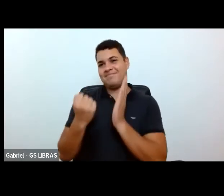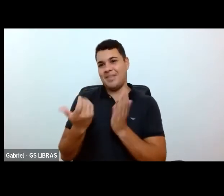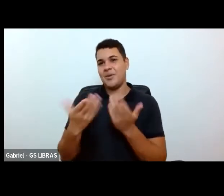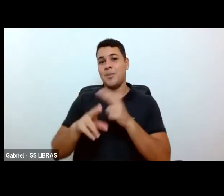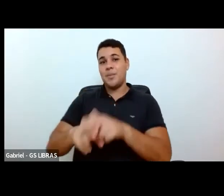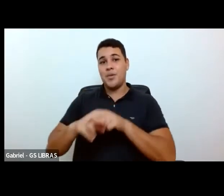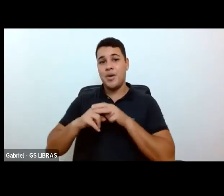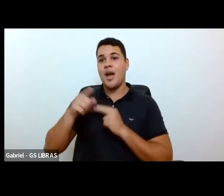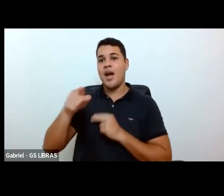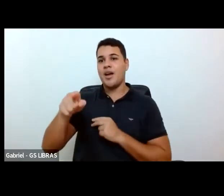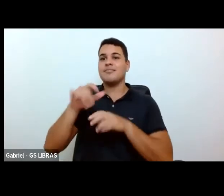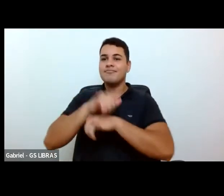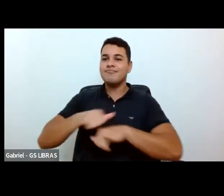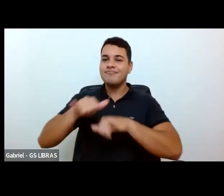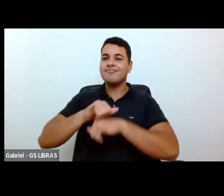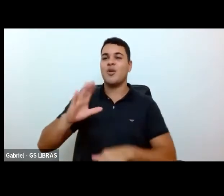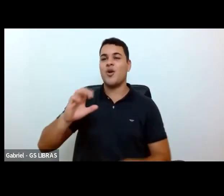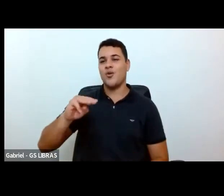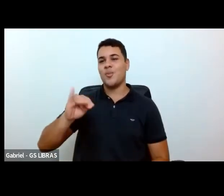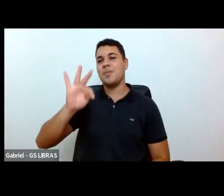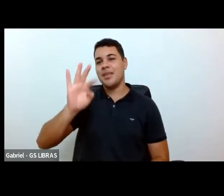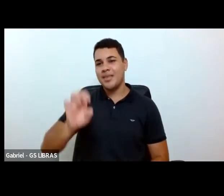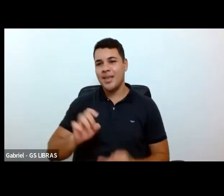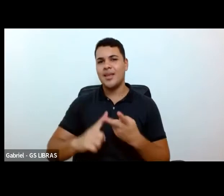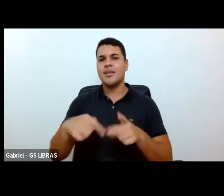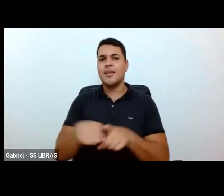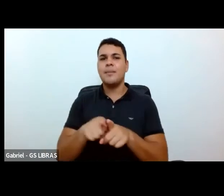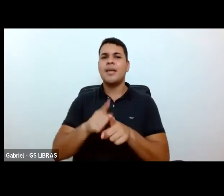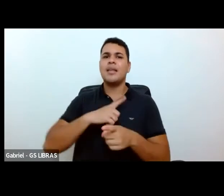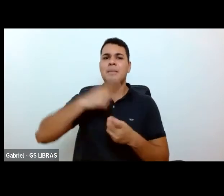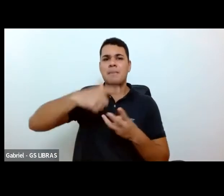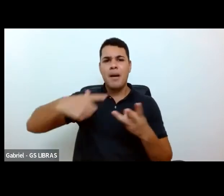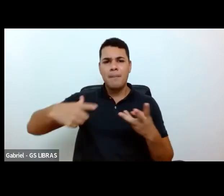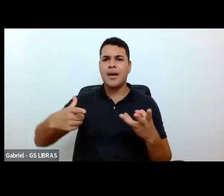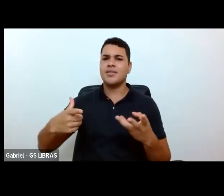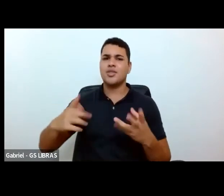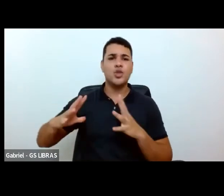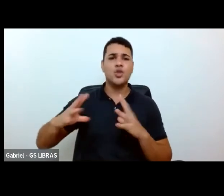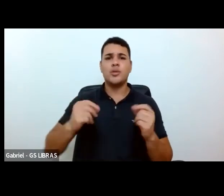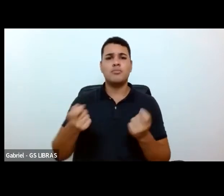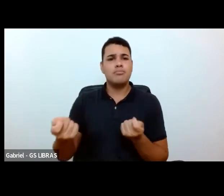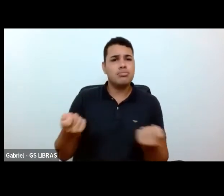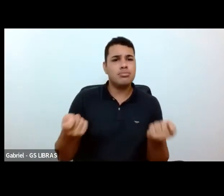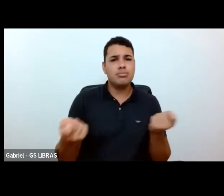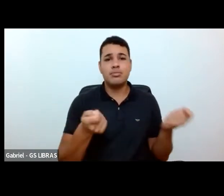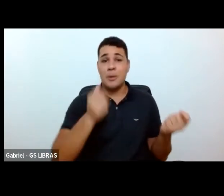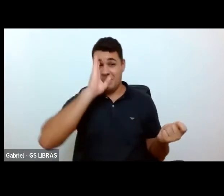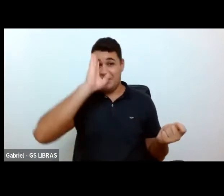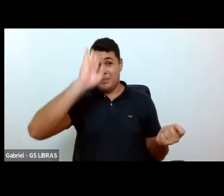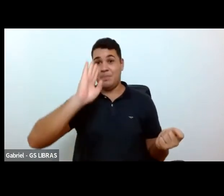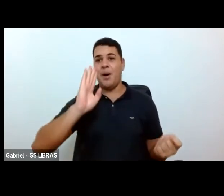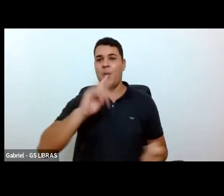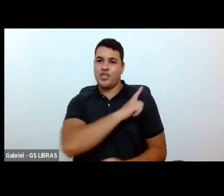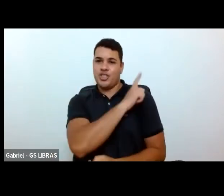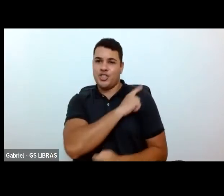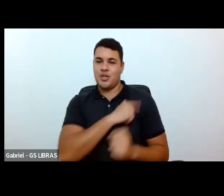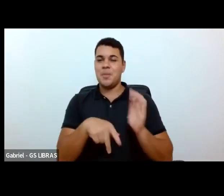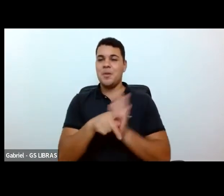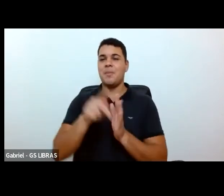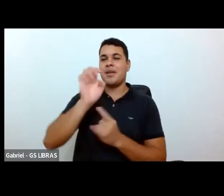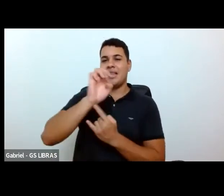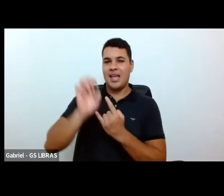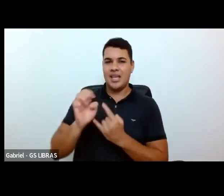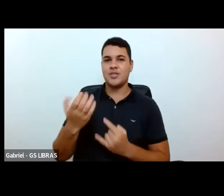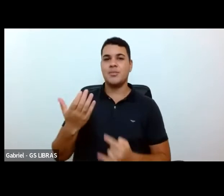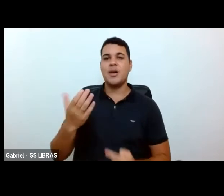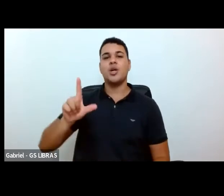esses anúncios que Marina traz, ao mesmo tempo, toda a negociação que foi feita com essa atual direção da ENSP, né? Luciana tem